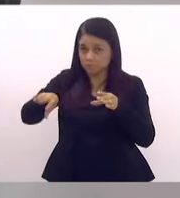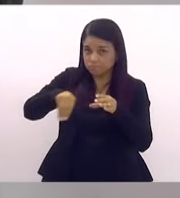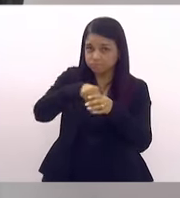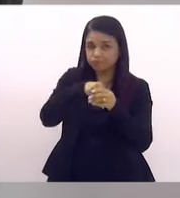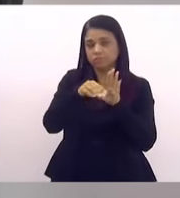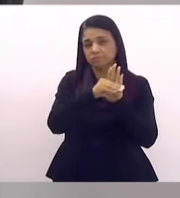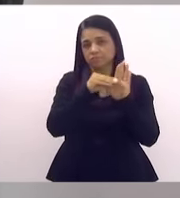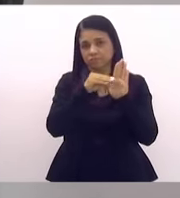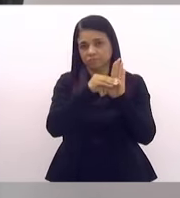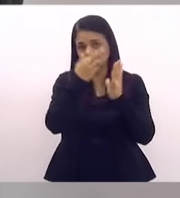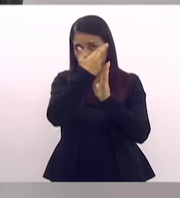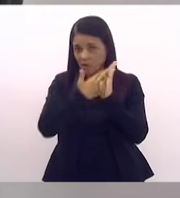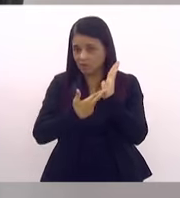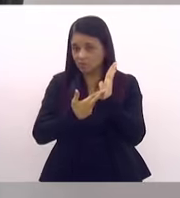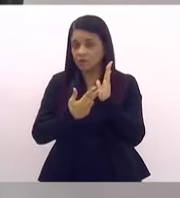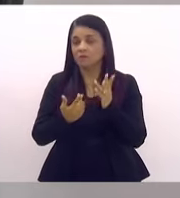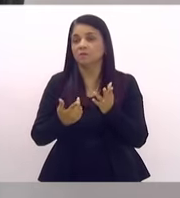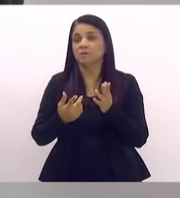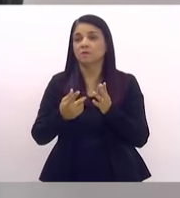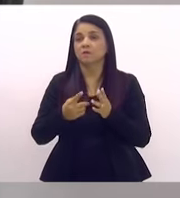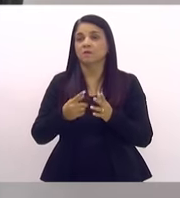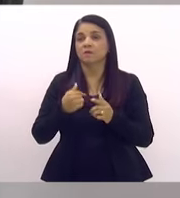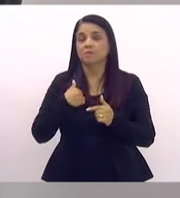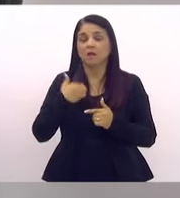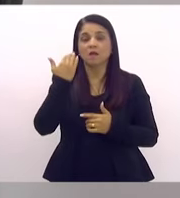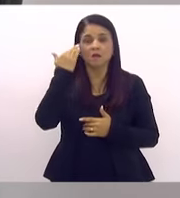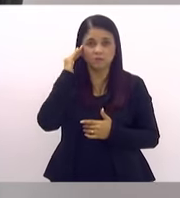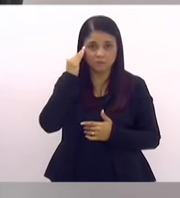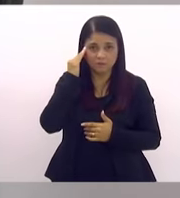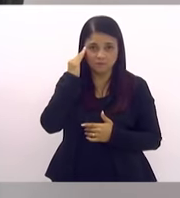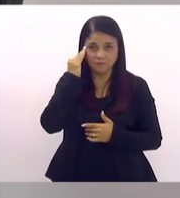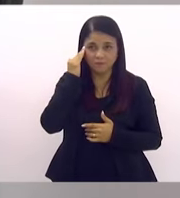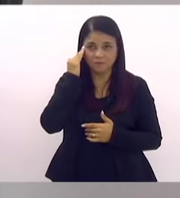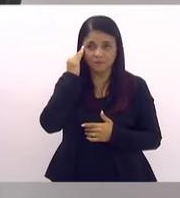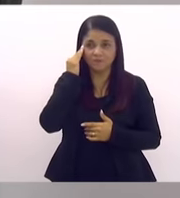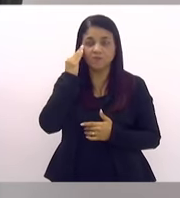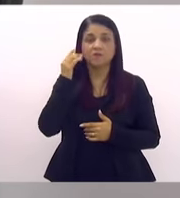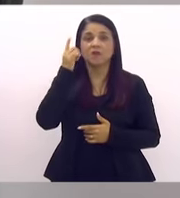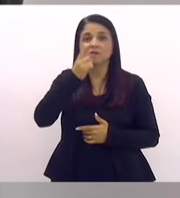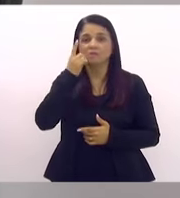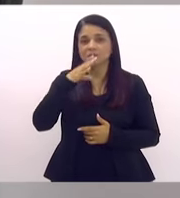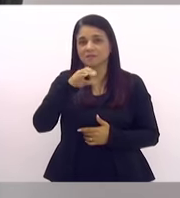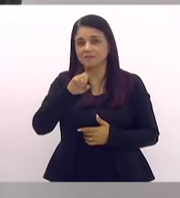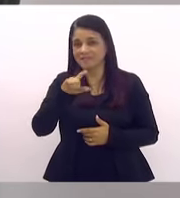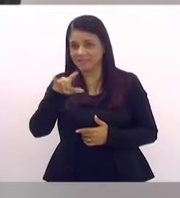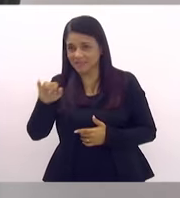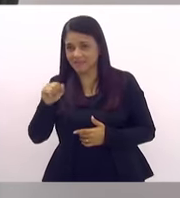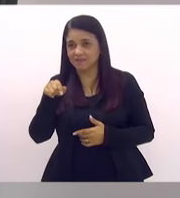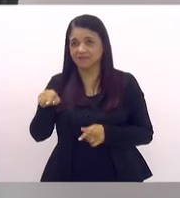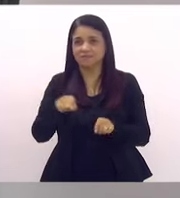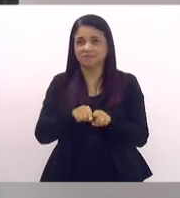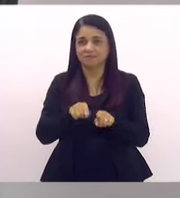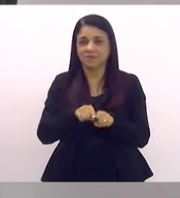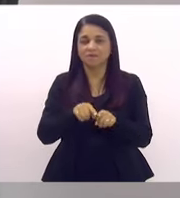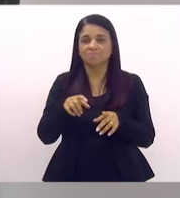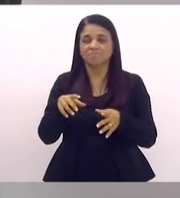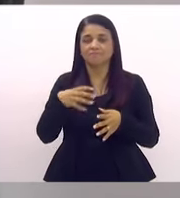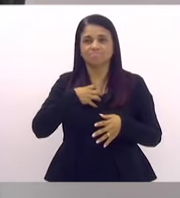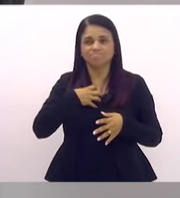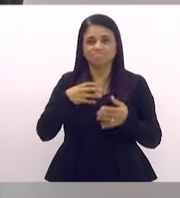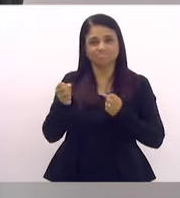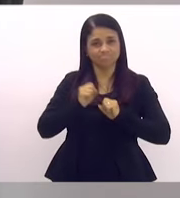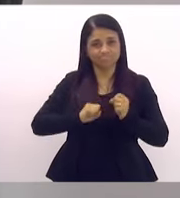ao relatório. Mas eu entendo que o que a deputada Célia traz, que foi o que afligiu o deputado